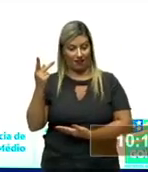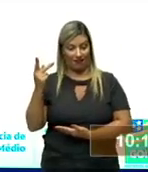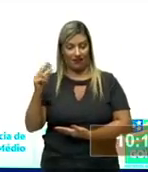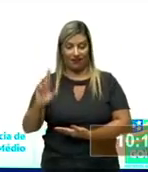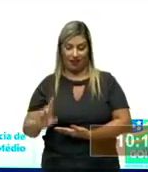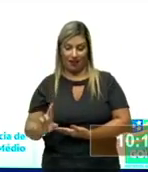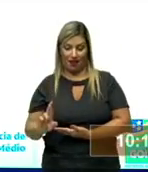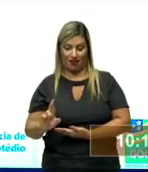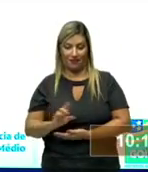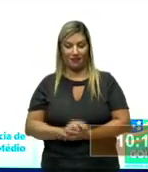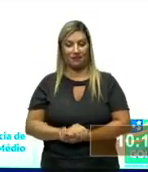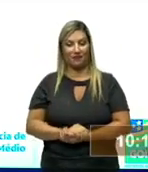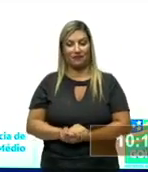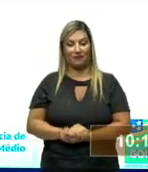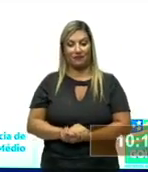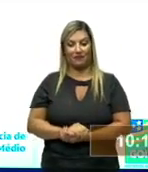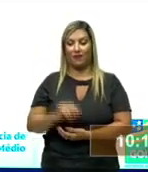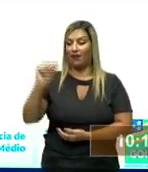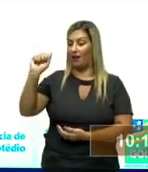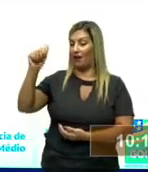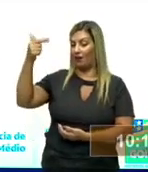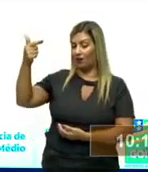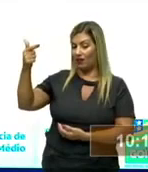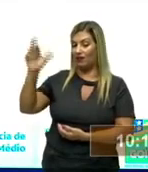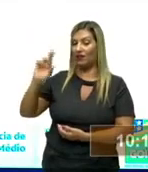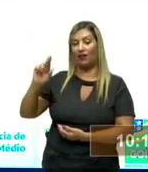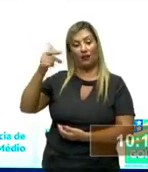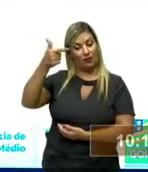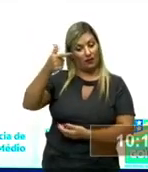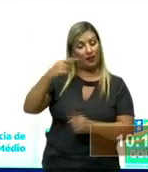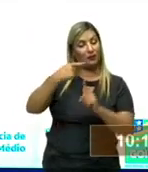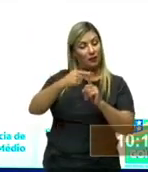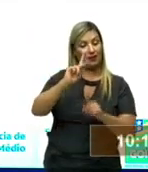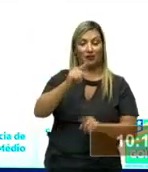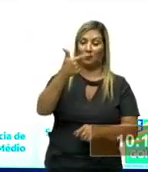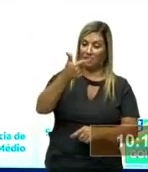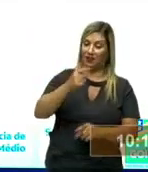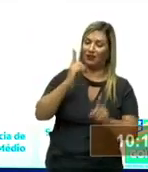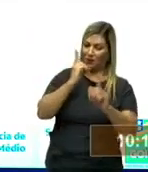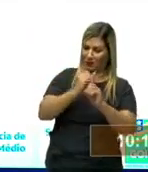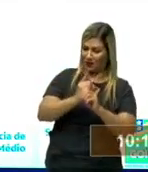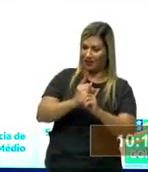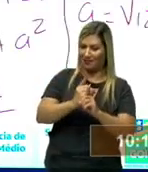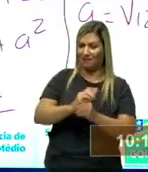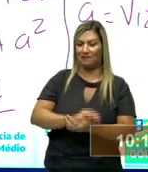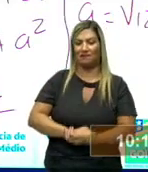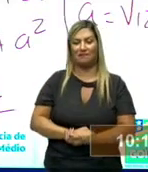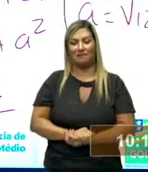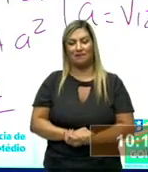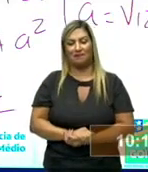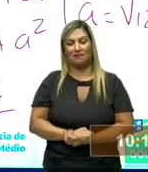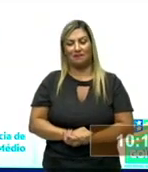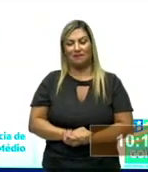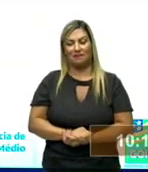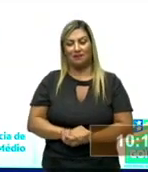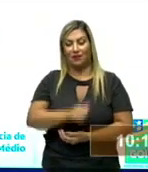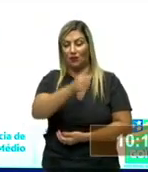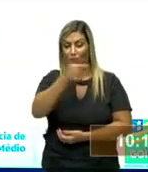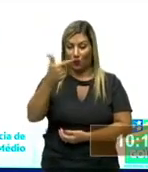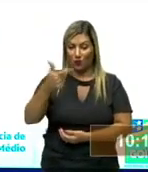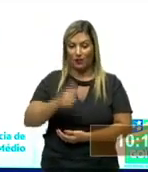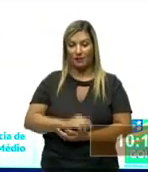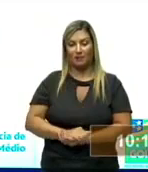o R1 lá ao quadrado = R ao quadrado + h o quadrado eu quero achar ao quadrado Vale